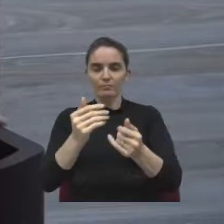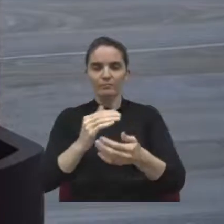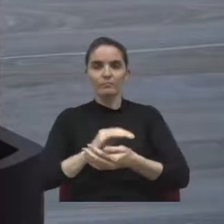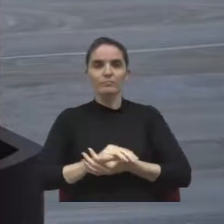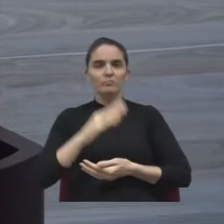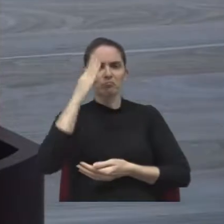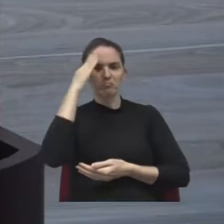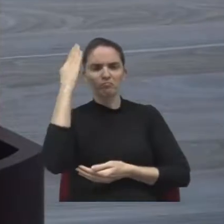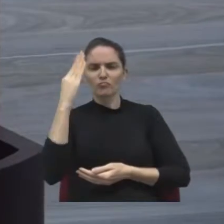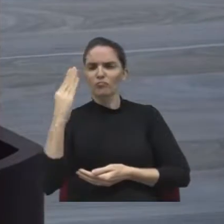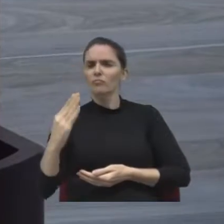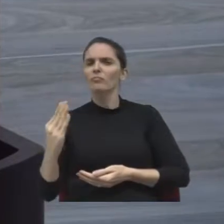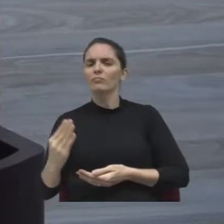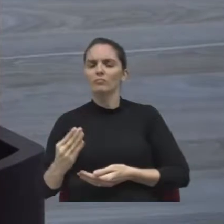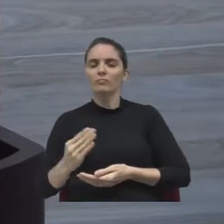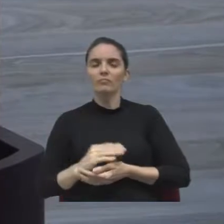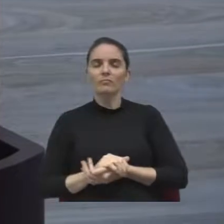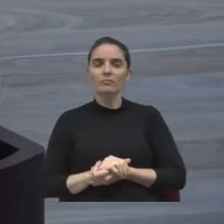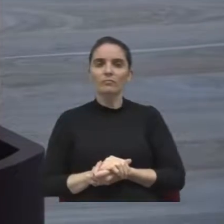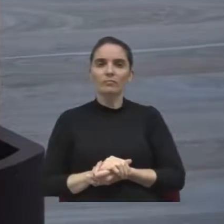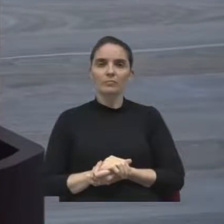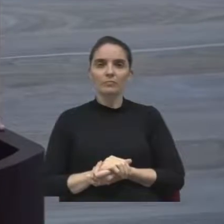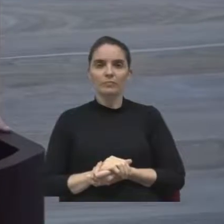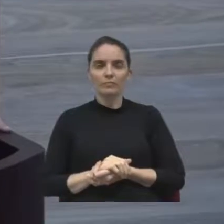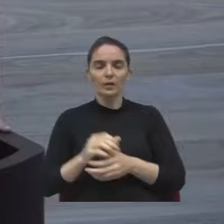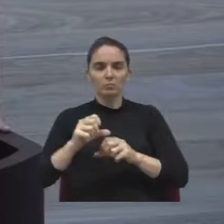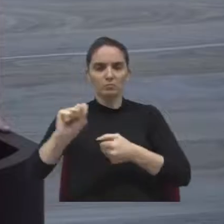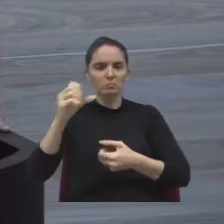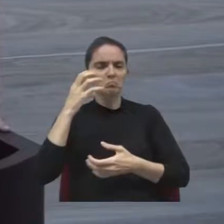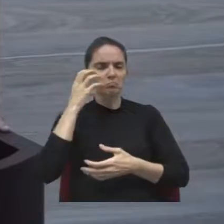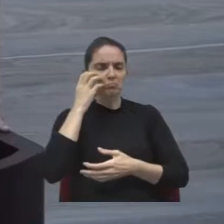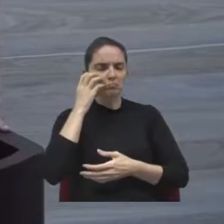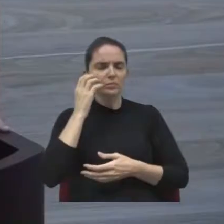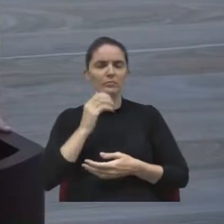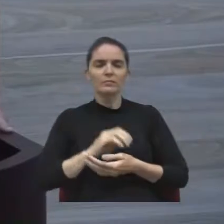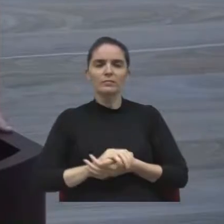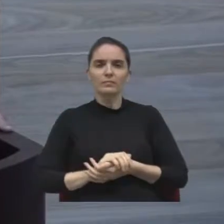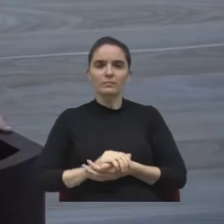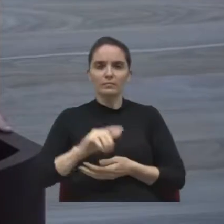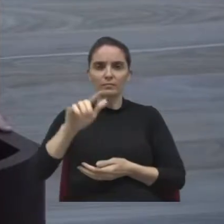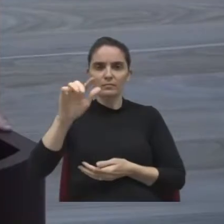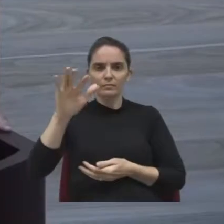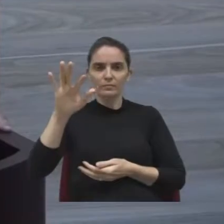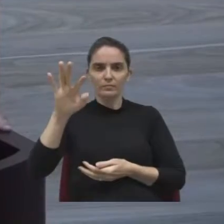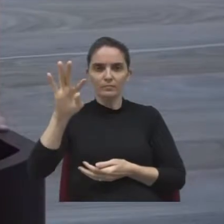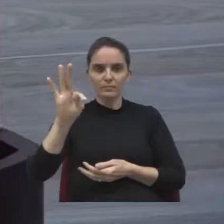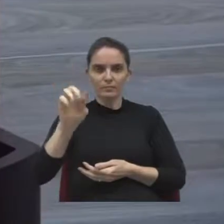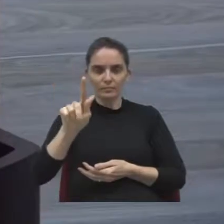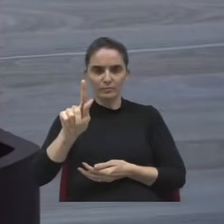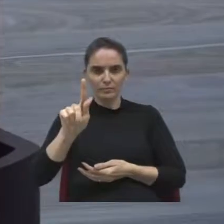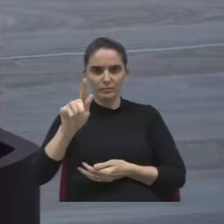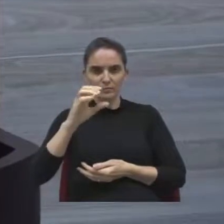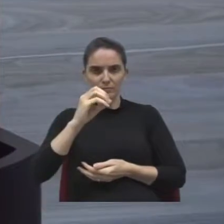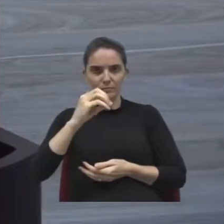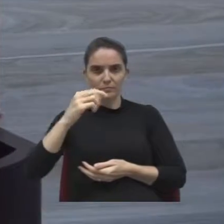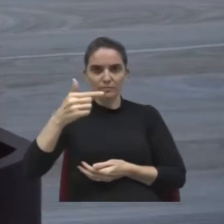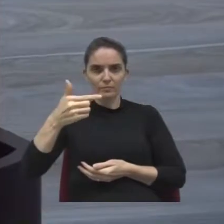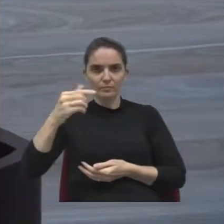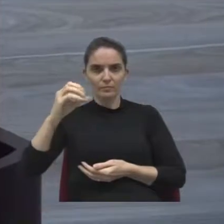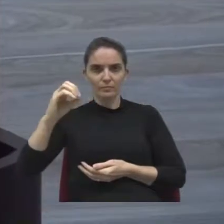muito por nós, pela minha formação. Eu devo muito ao TG 02020. Sejam muito bem acolhidos nessa casa